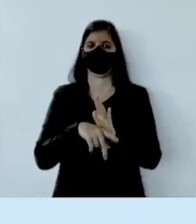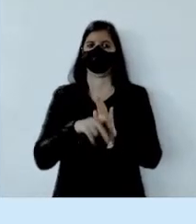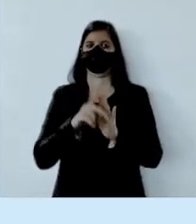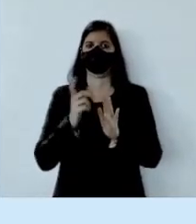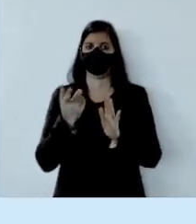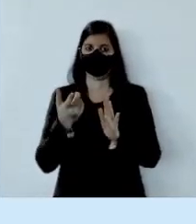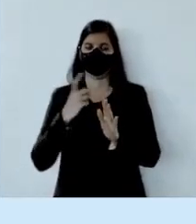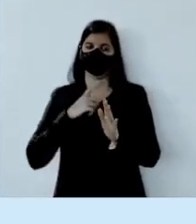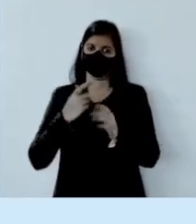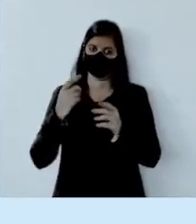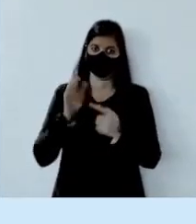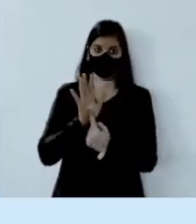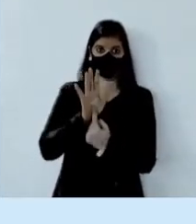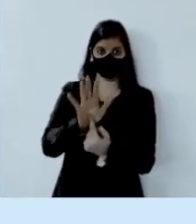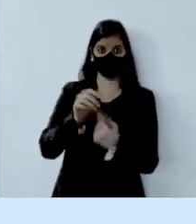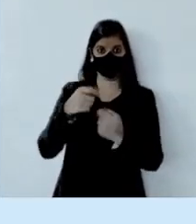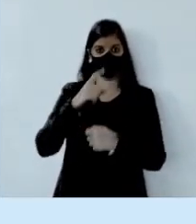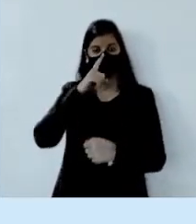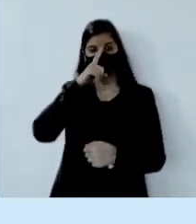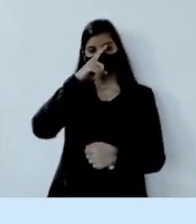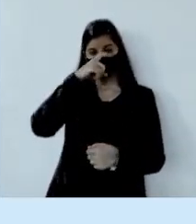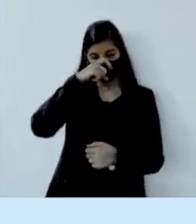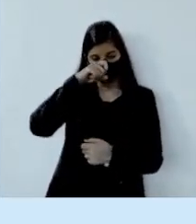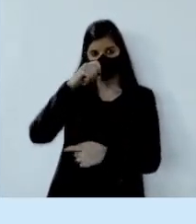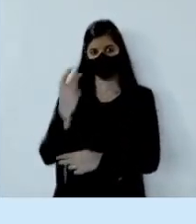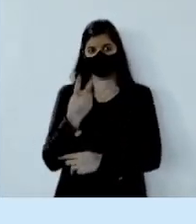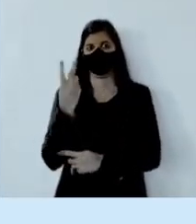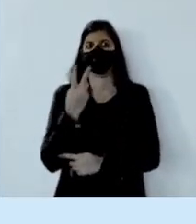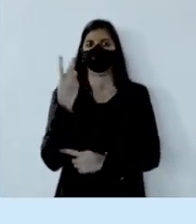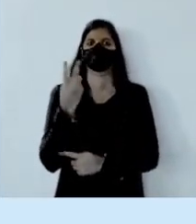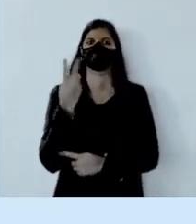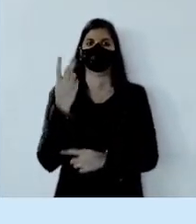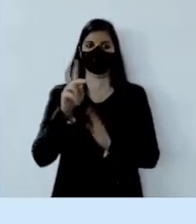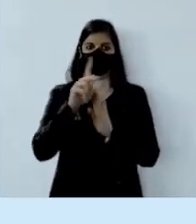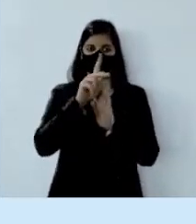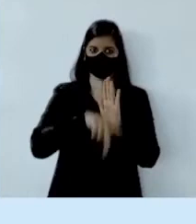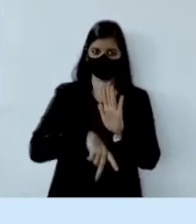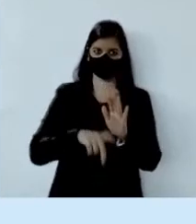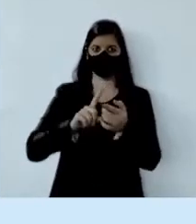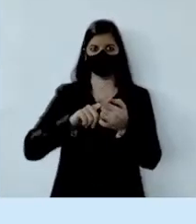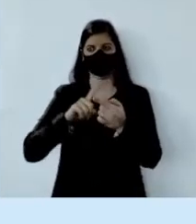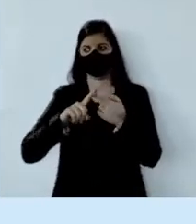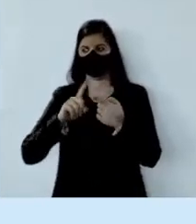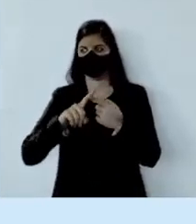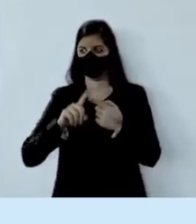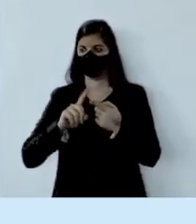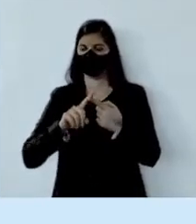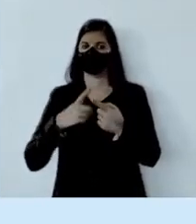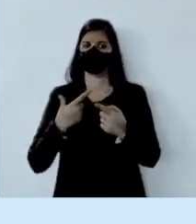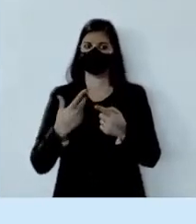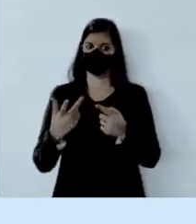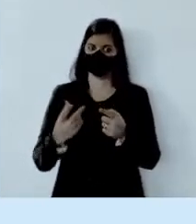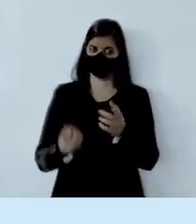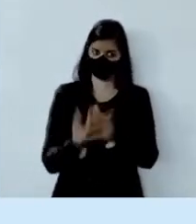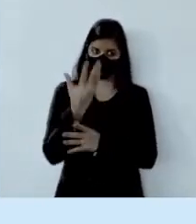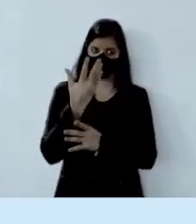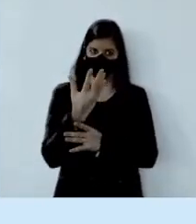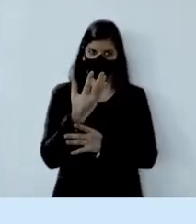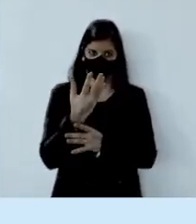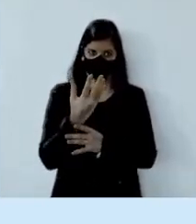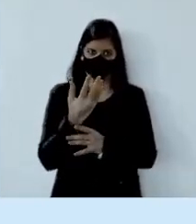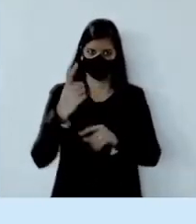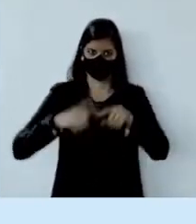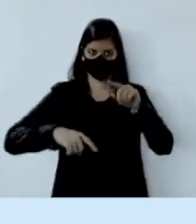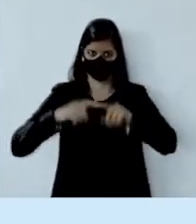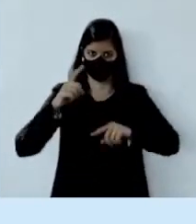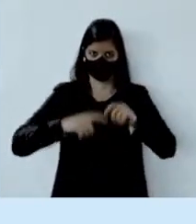é necessária uma fidelização e valorização, tanto no projeto como na maquete. Para que a gente consiga isso,